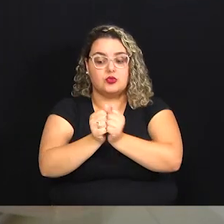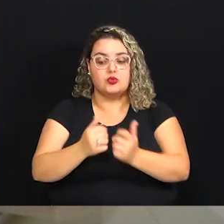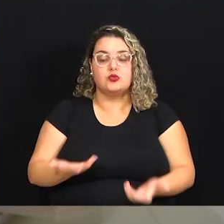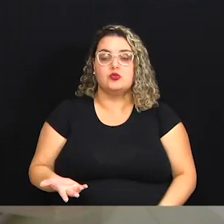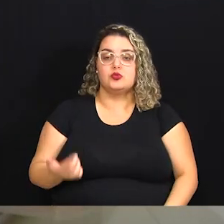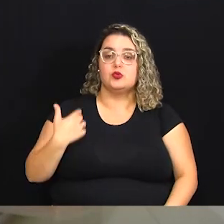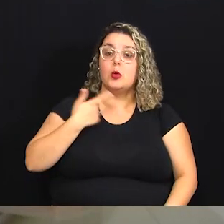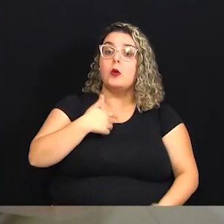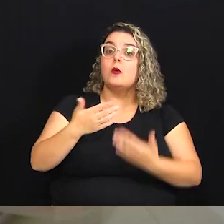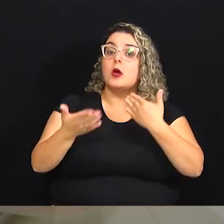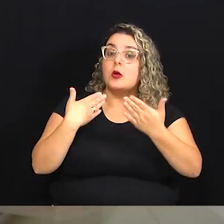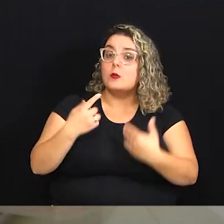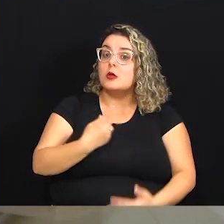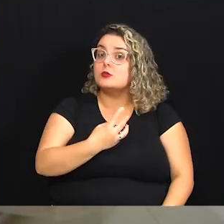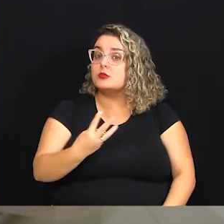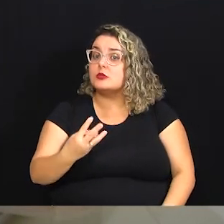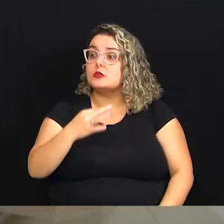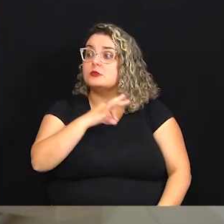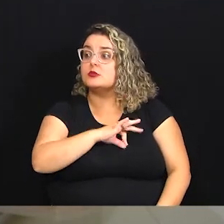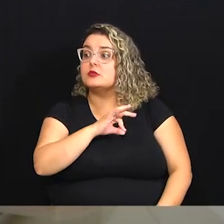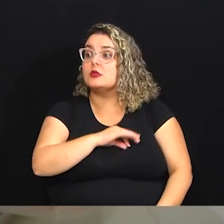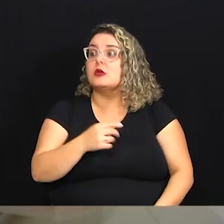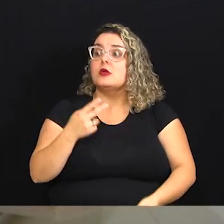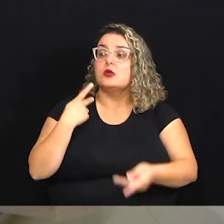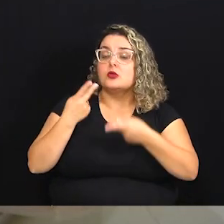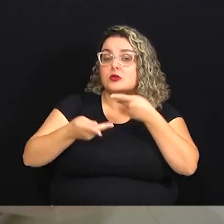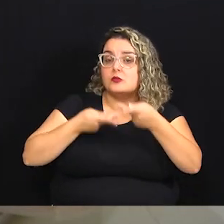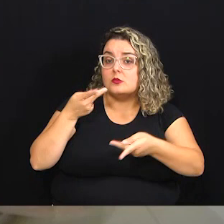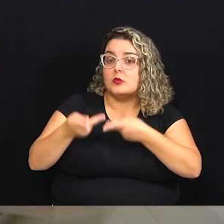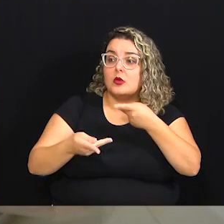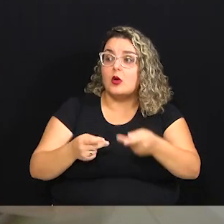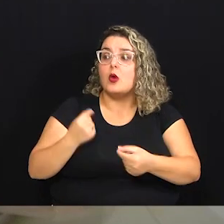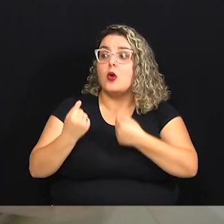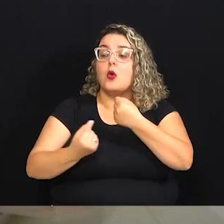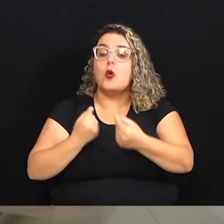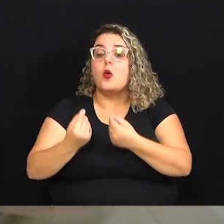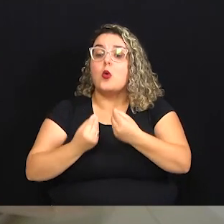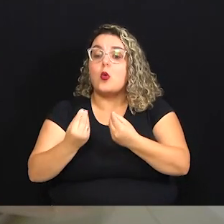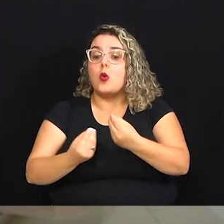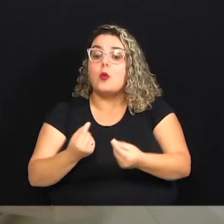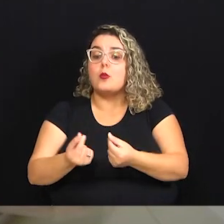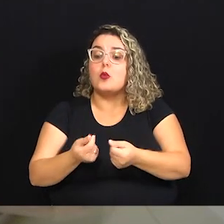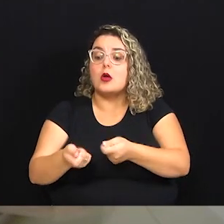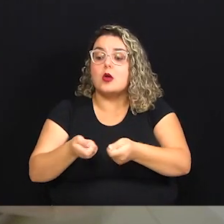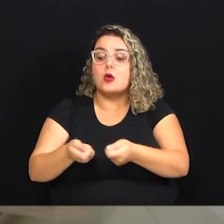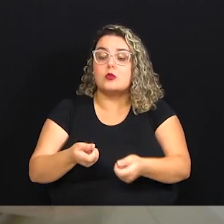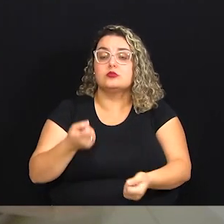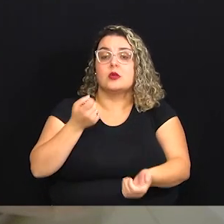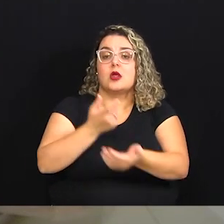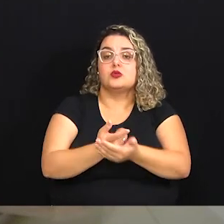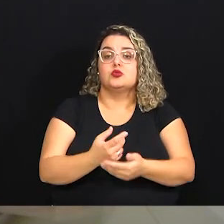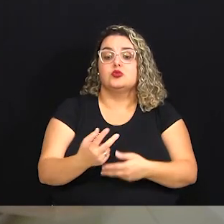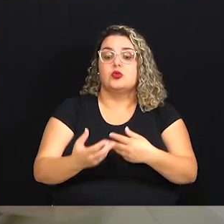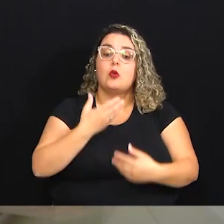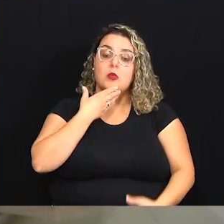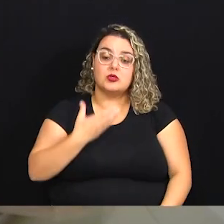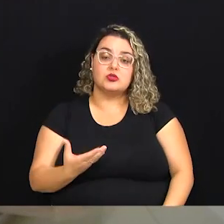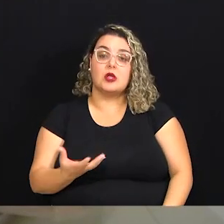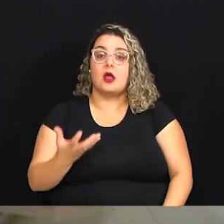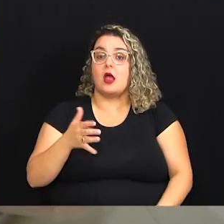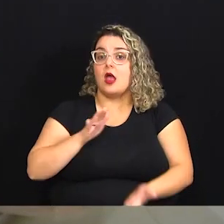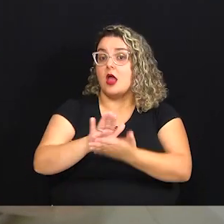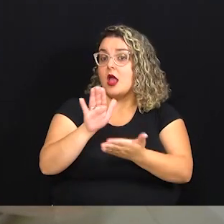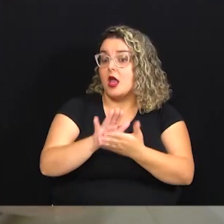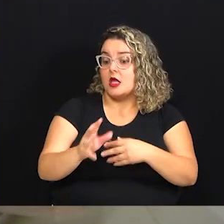fim de ano, falamos aí sobre o 13º, a gente também vai falar sobre como economizar nas compras de Natal, nesse fim de ano, que a gente